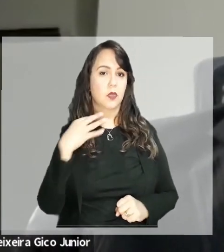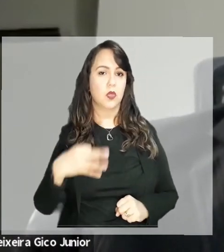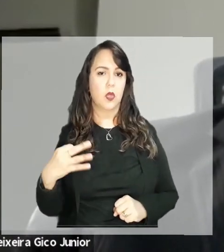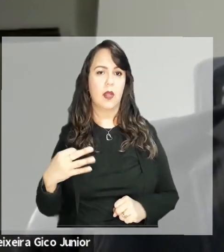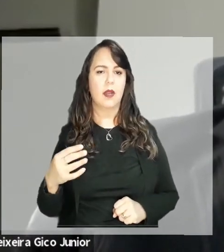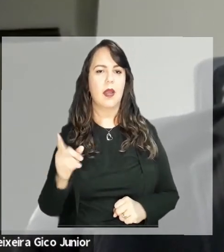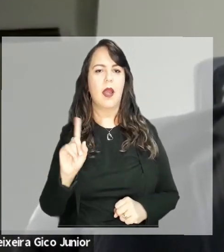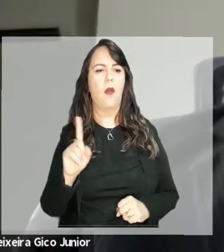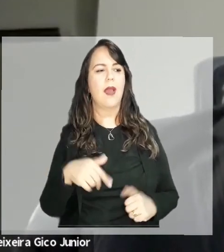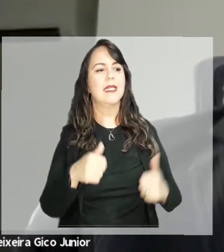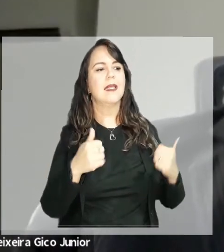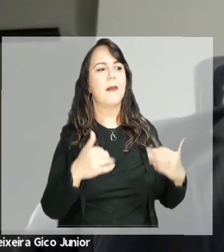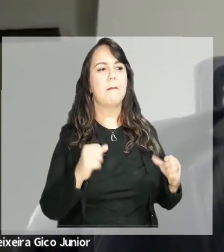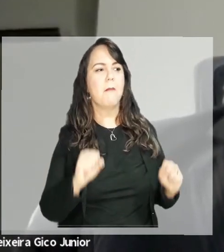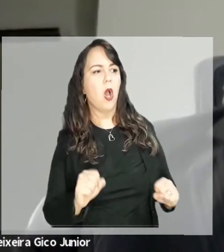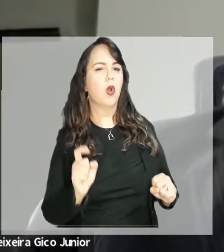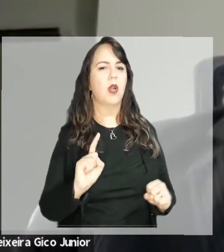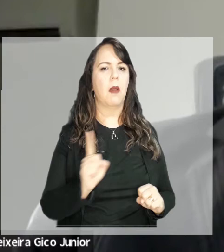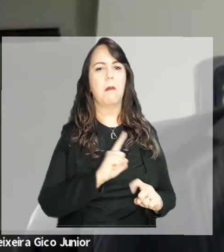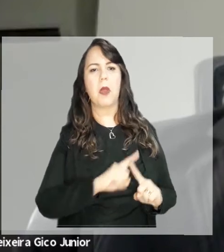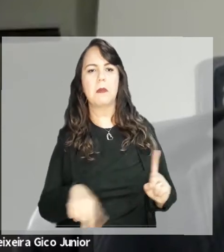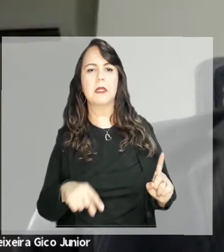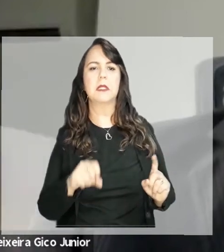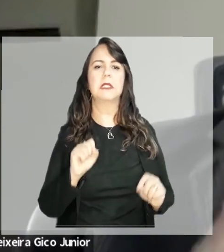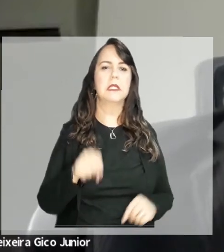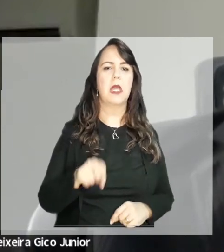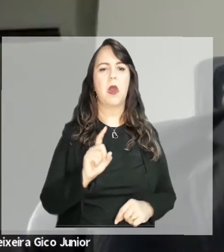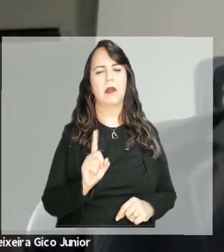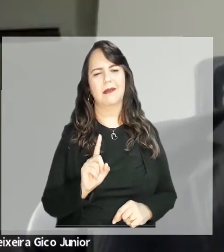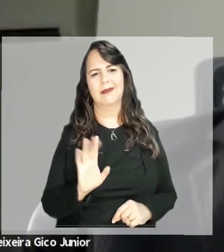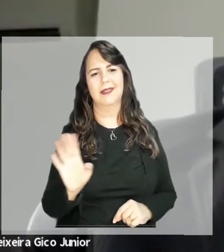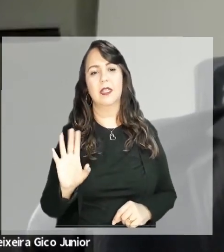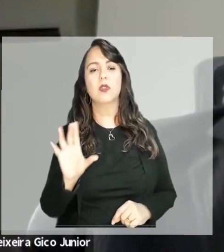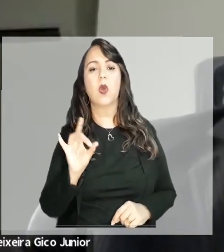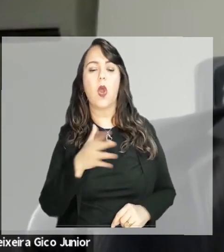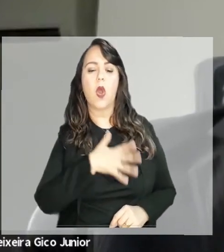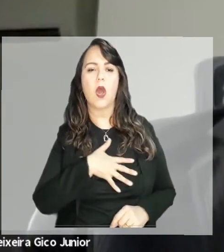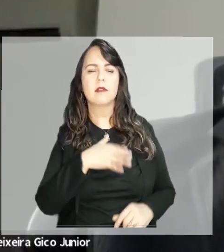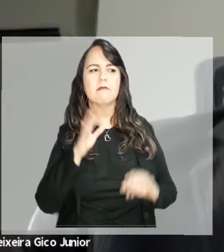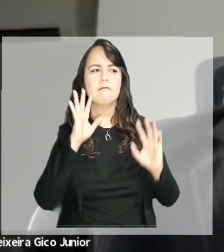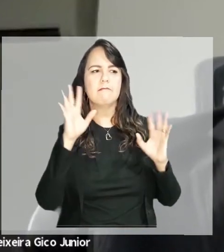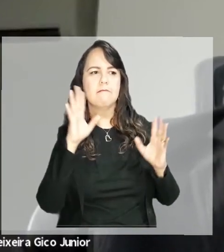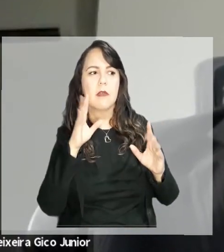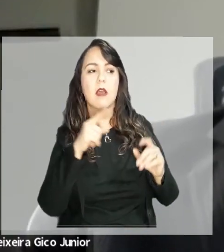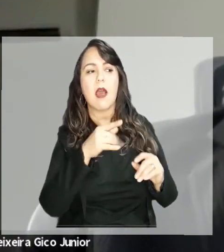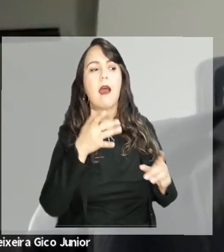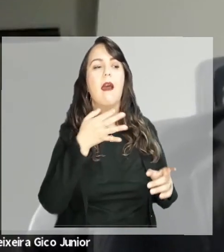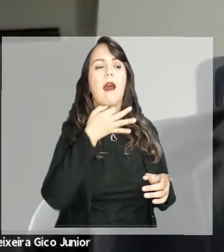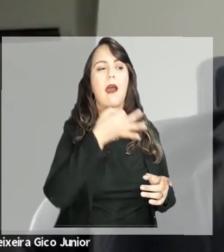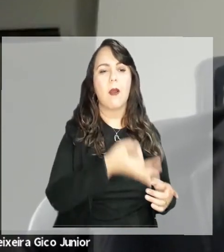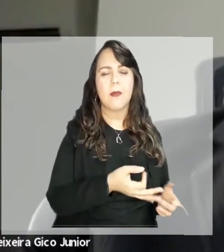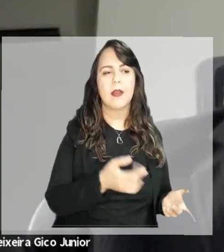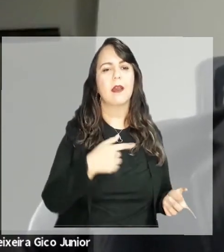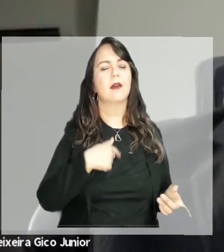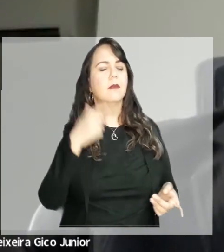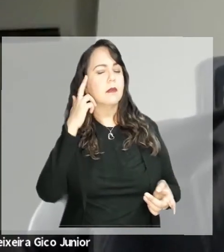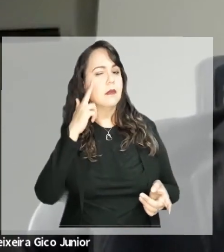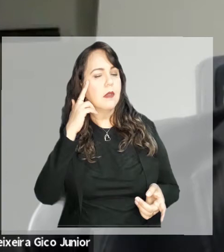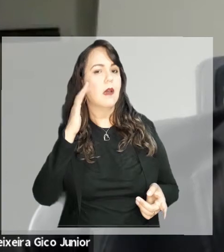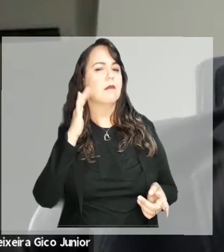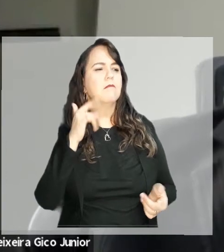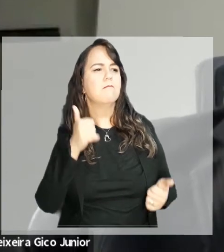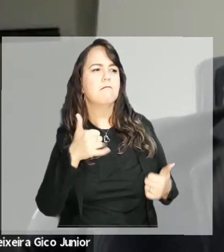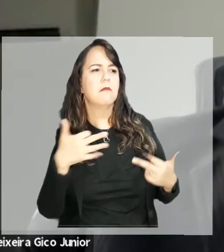gerir o sistema. Então, eu vou dar 3 exemplos básicos. Um deles é o que eu já dei, da questão das companhias aéreas. Devem ou não devem devolver o